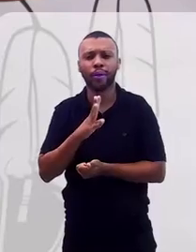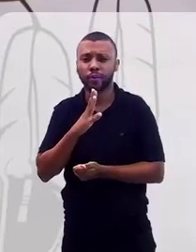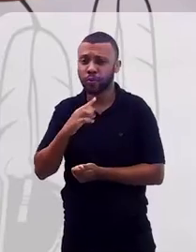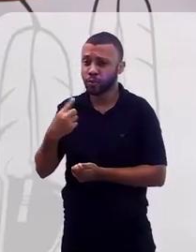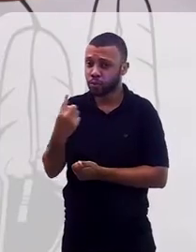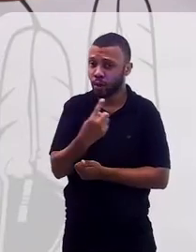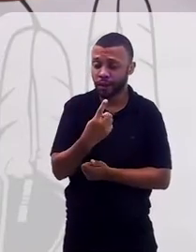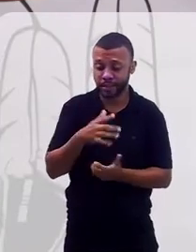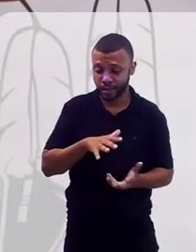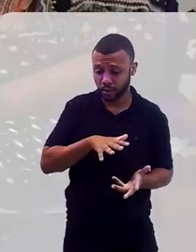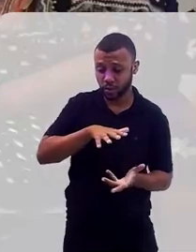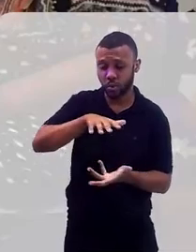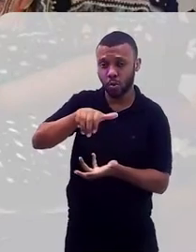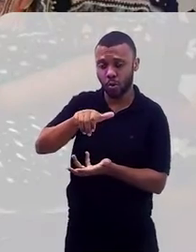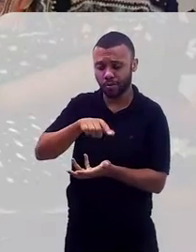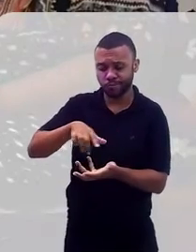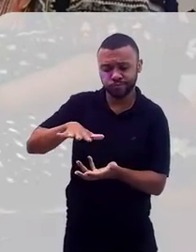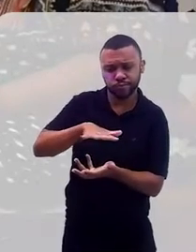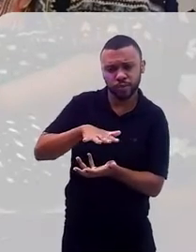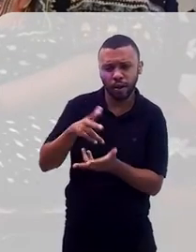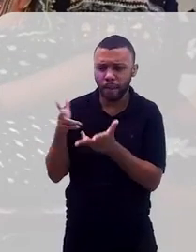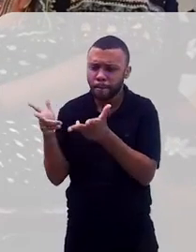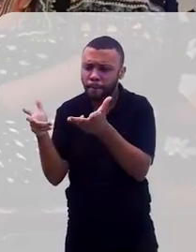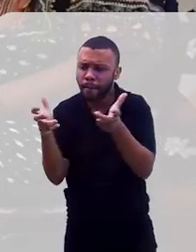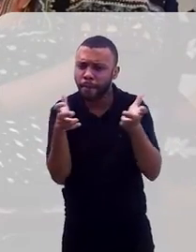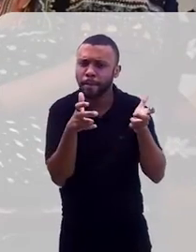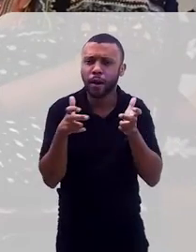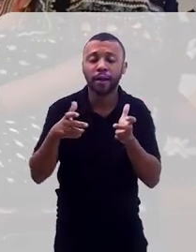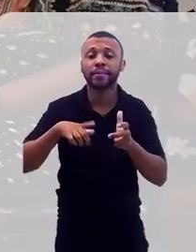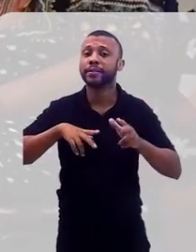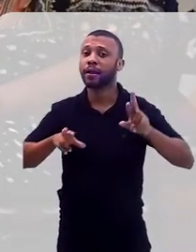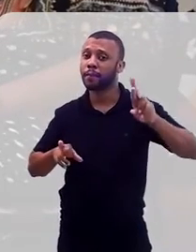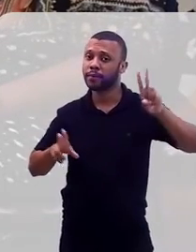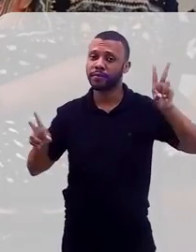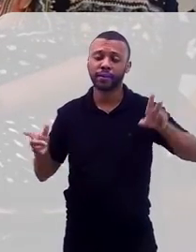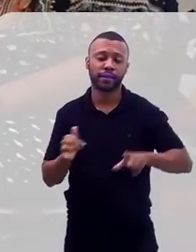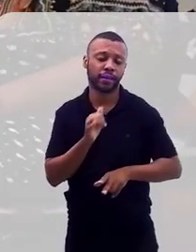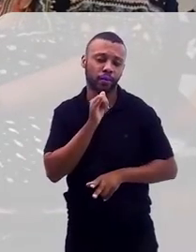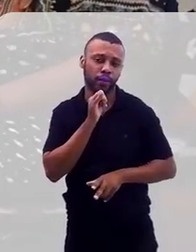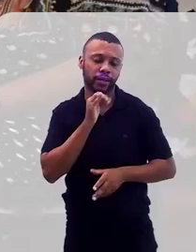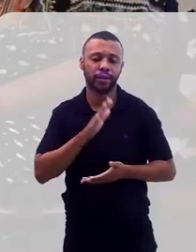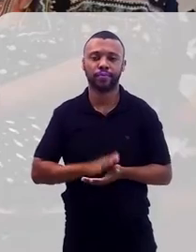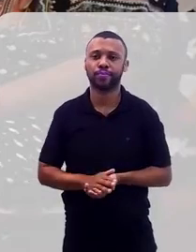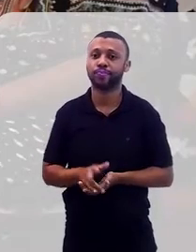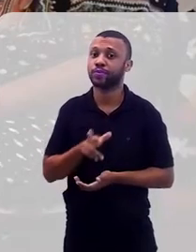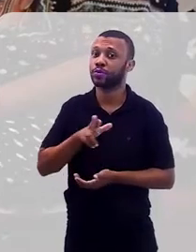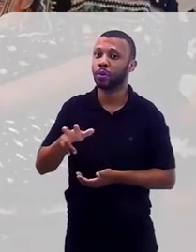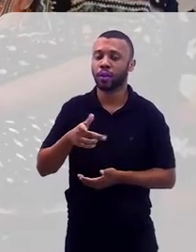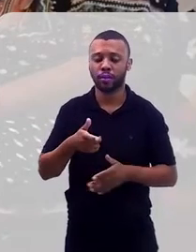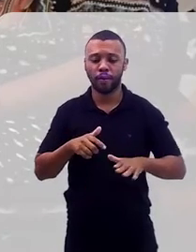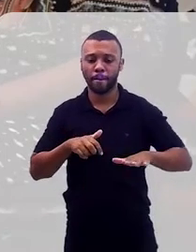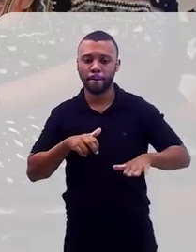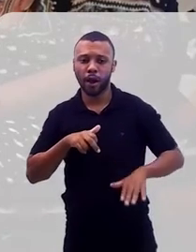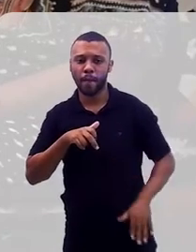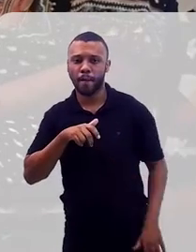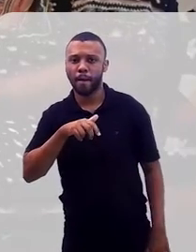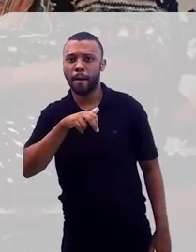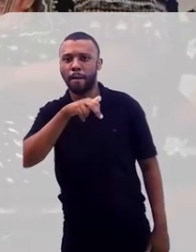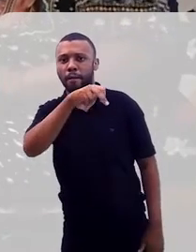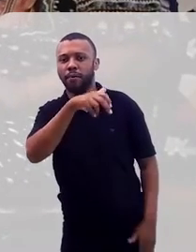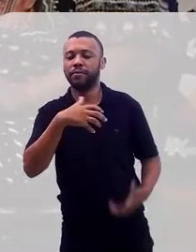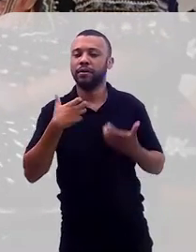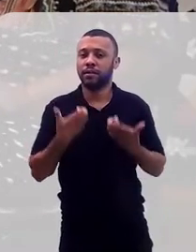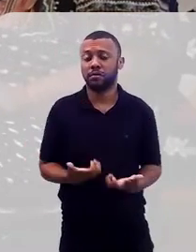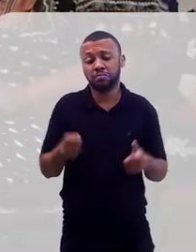conhecido por nós na terra eh eu tenho uma diferença aí eu não tô por exemplo subindo uma